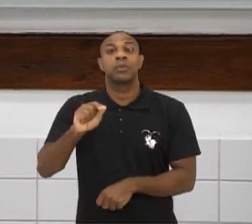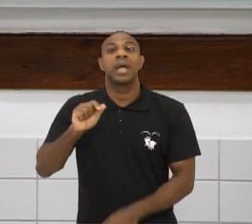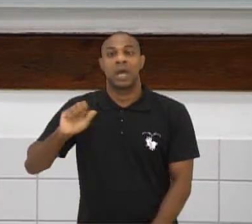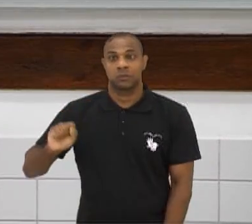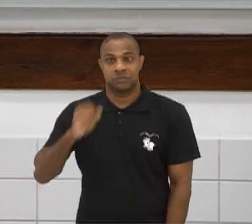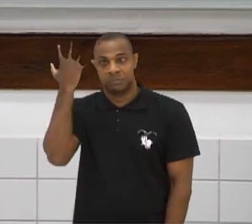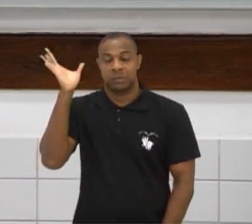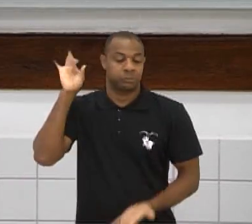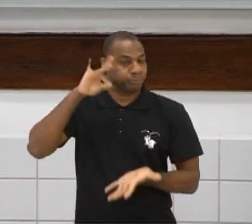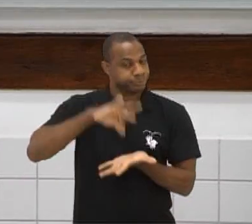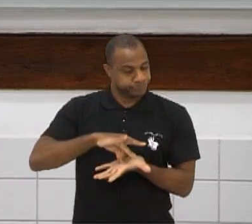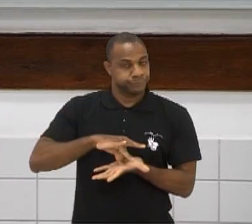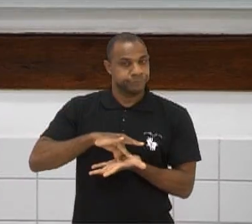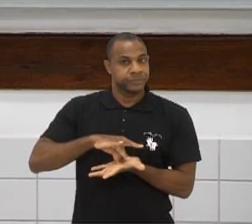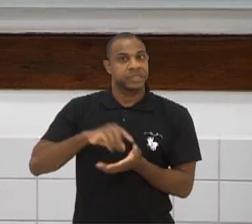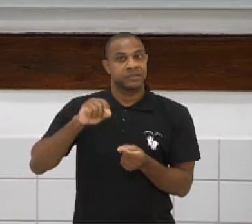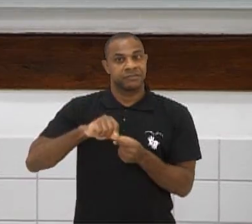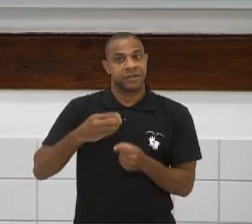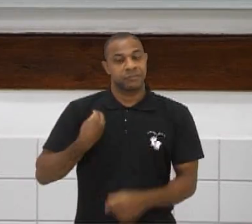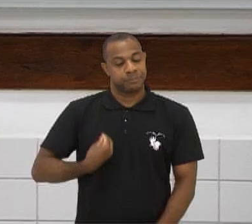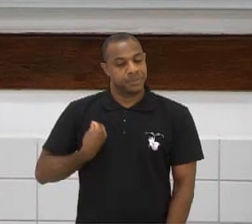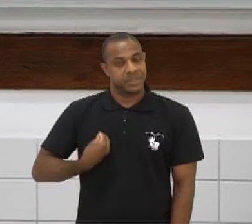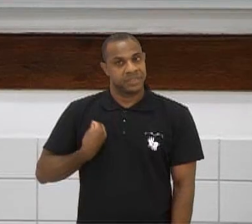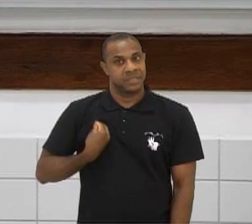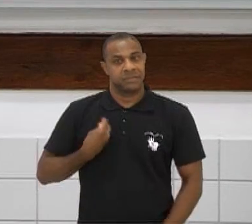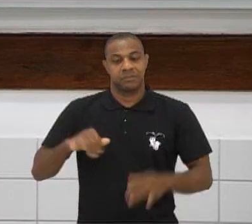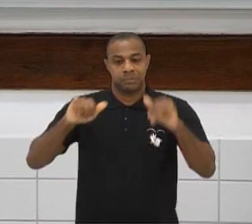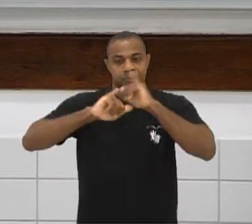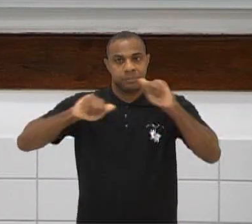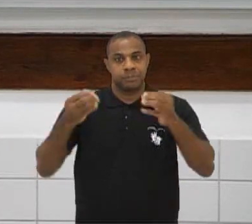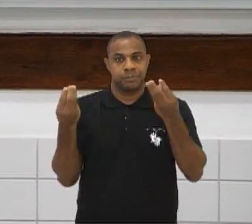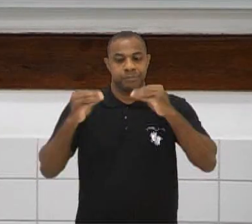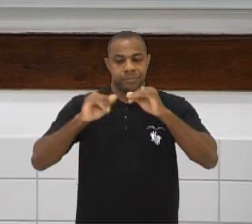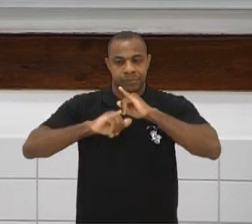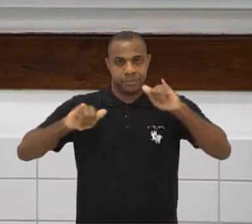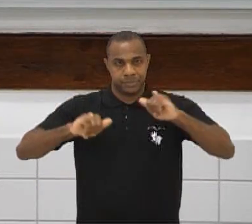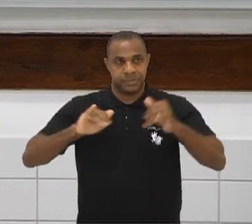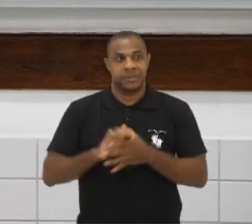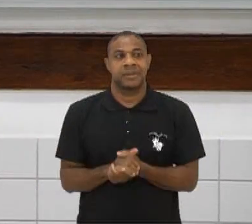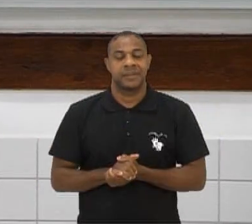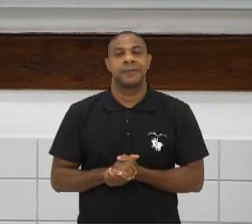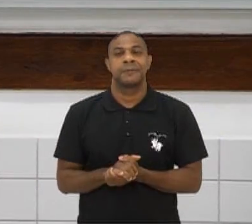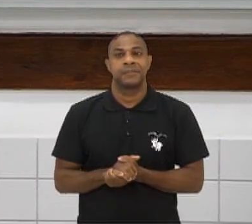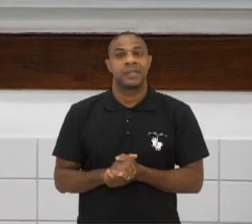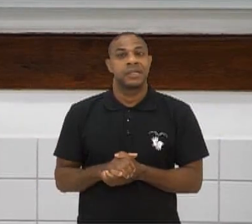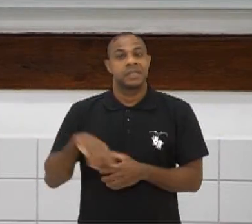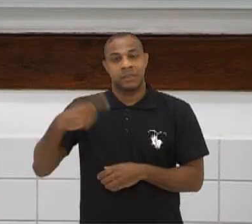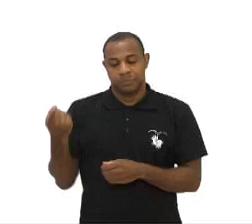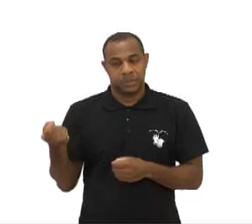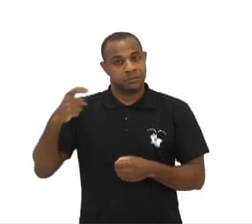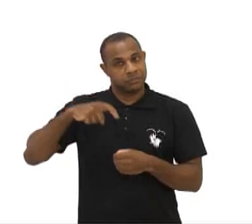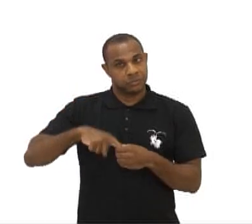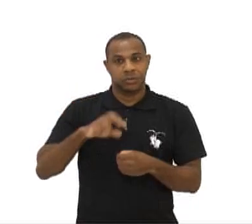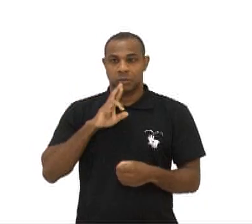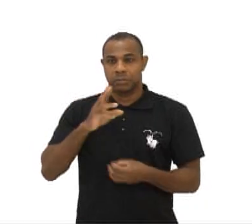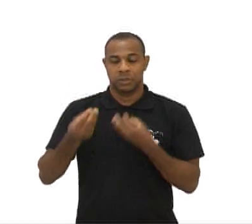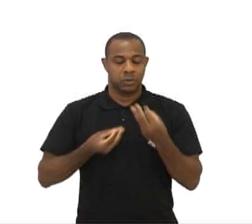acontecimentos reais que se fazem presentes nas notícias. E a gente retorna daqui a pouco para a gente verificar.